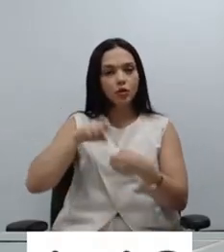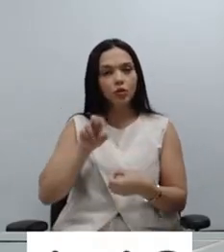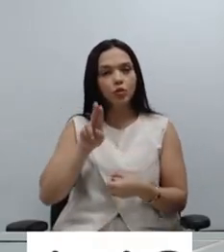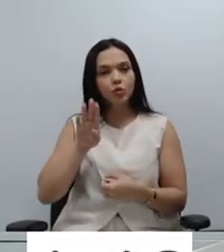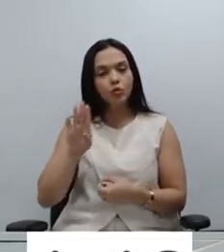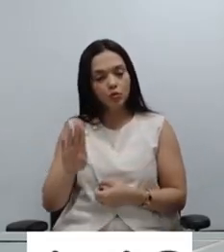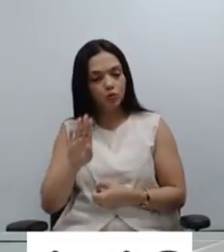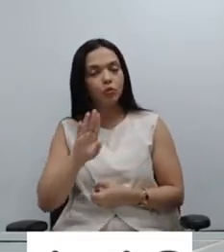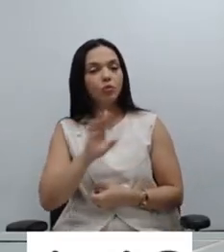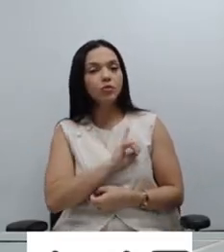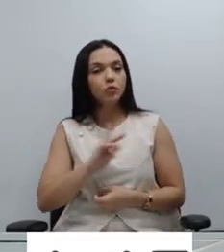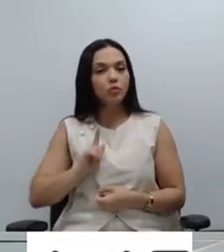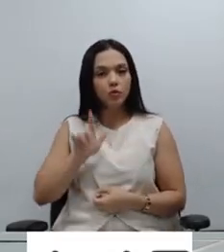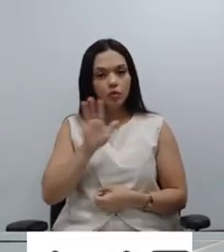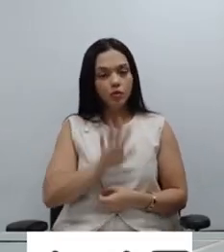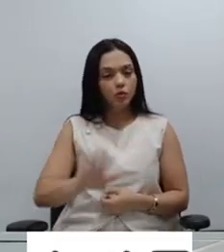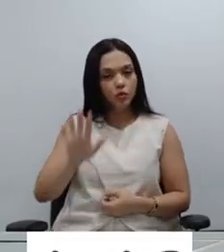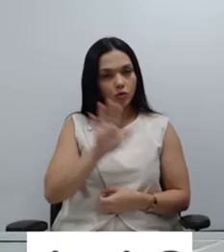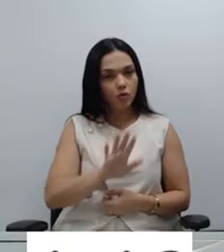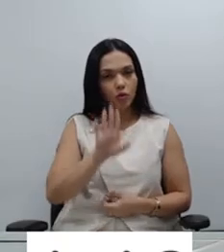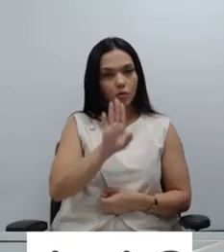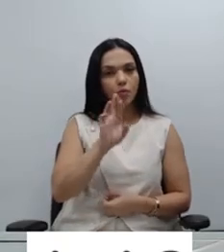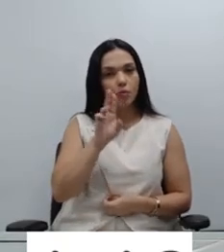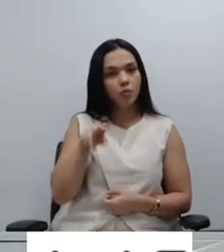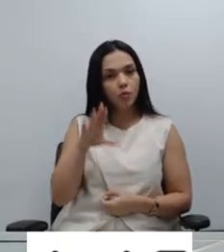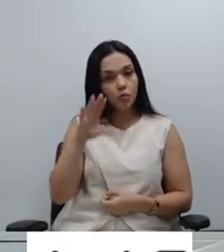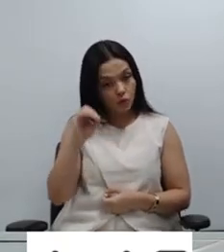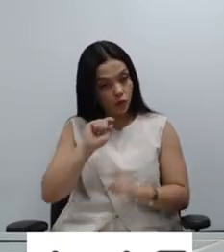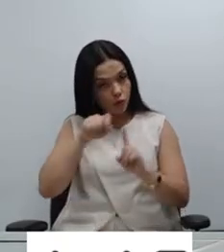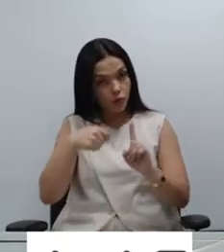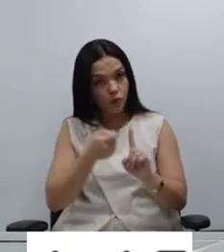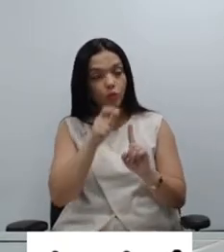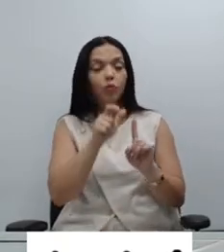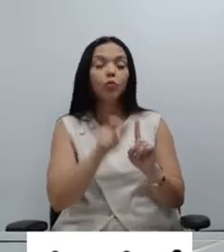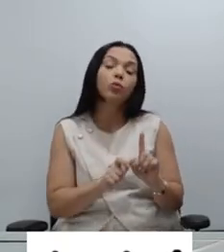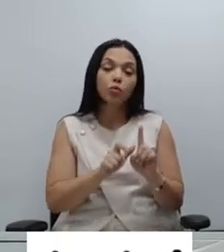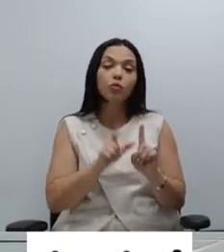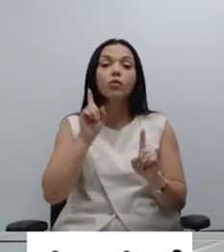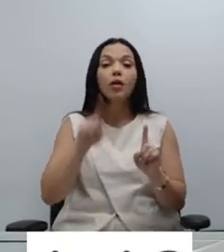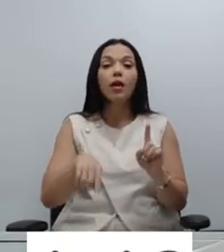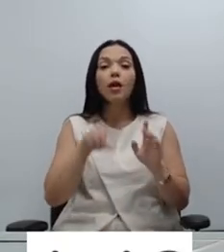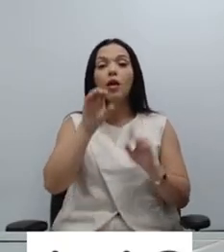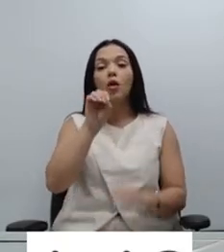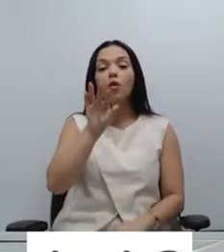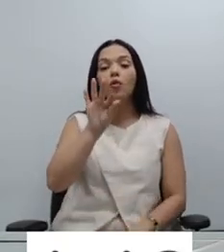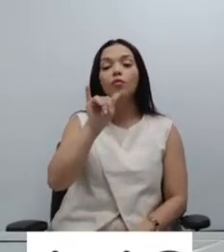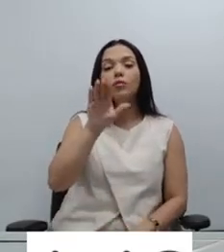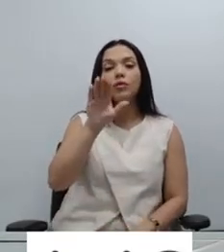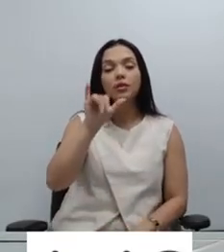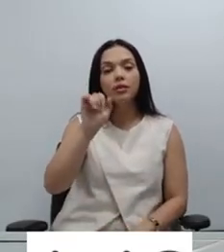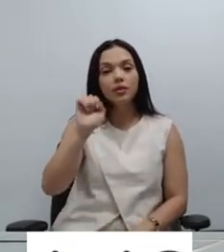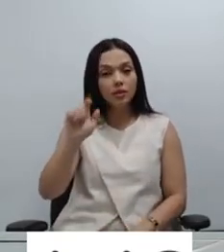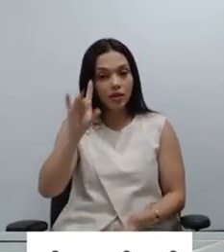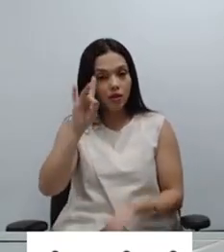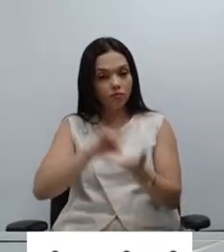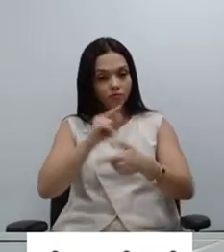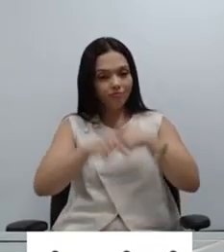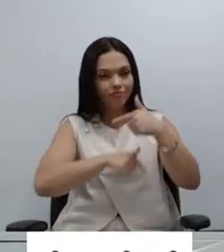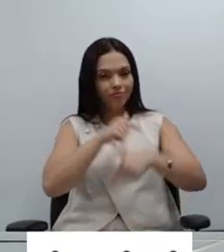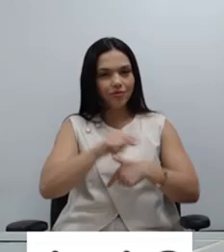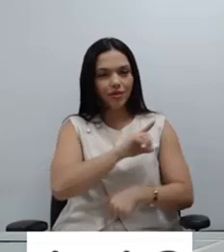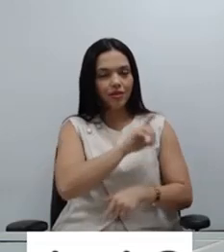público-geral, Bruno Bortolucci Baguin, ocasião em que propusemos a integração dos oficiais e oficialas removidos para Itanhaém com os defensores